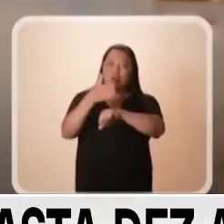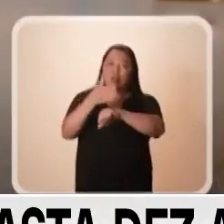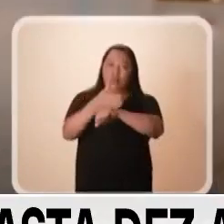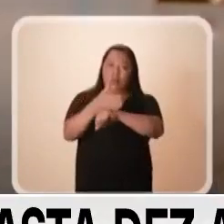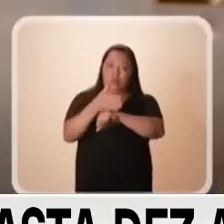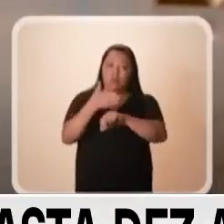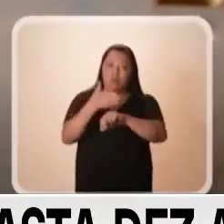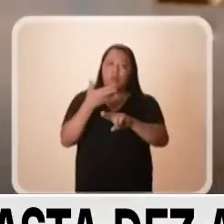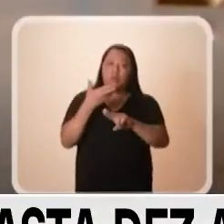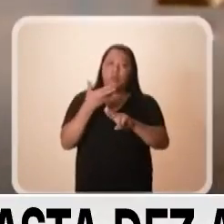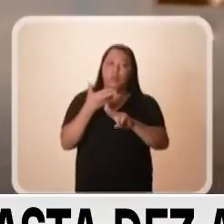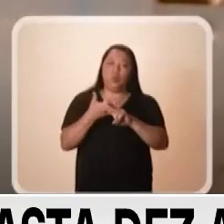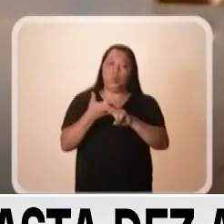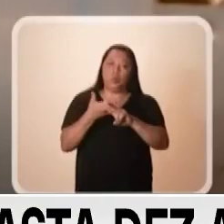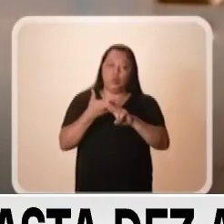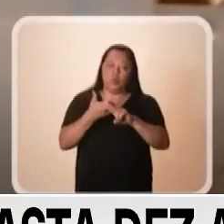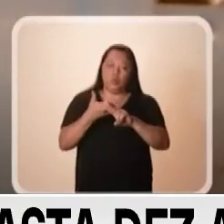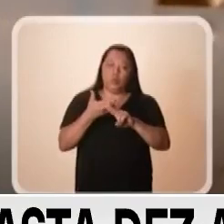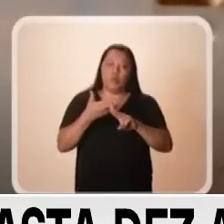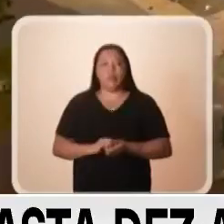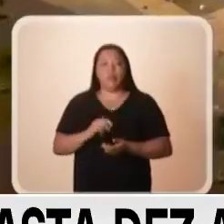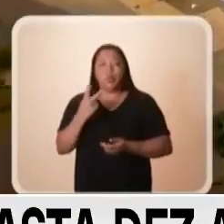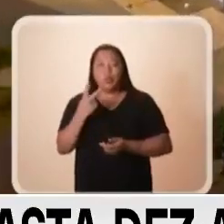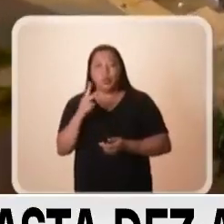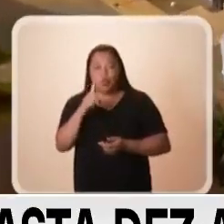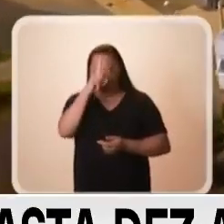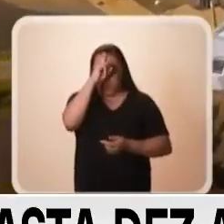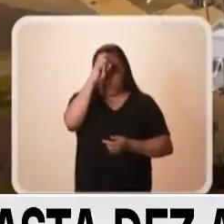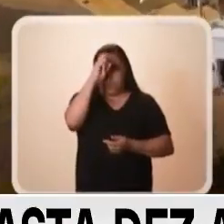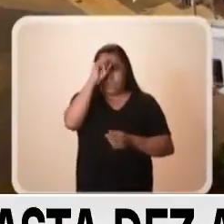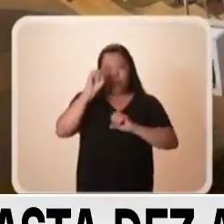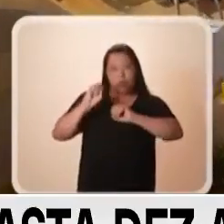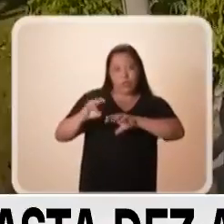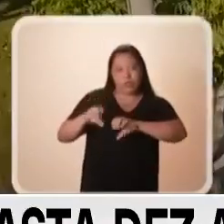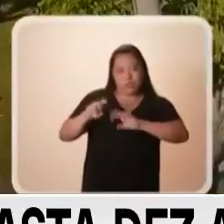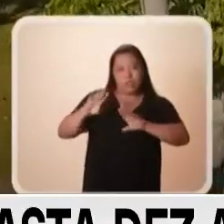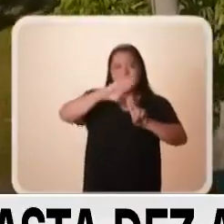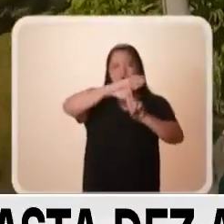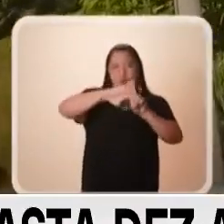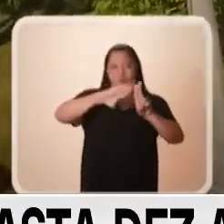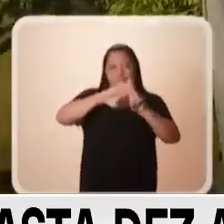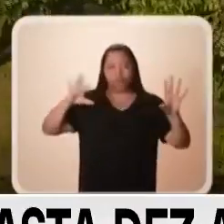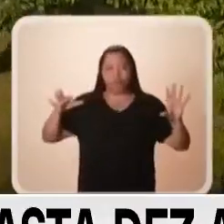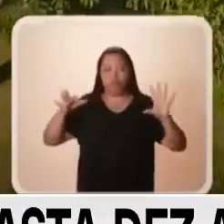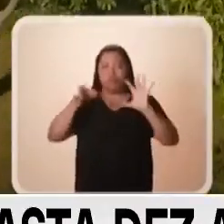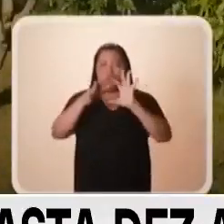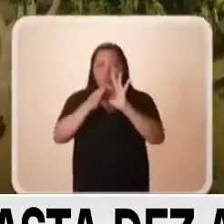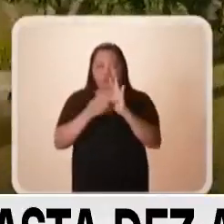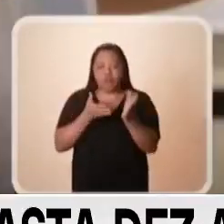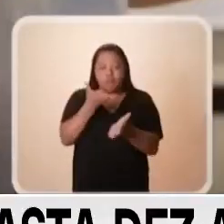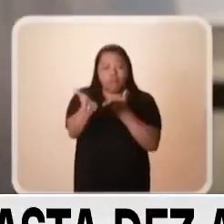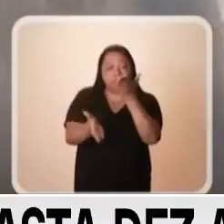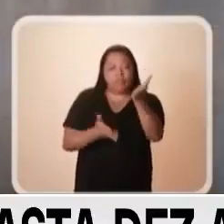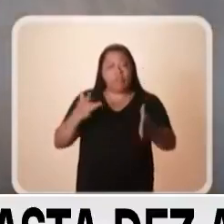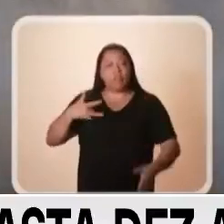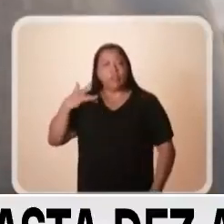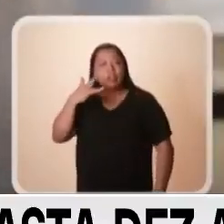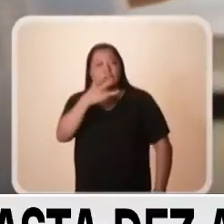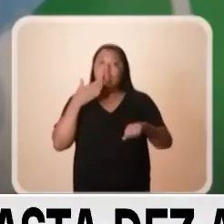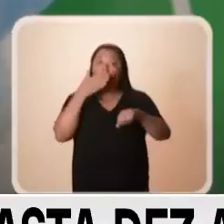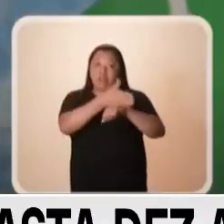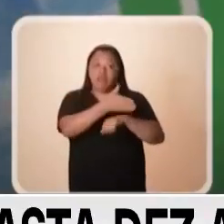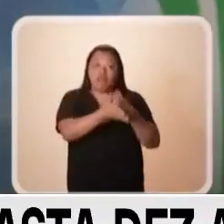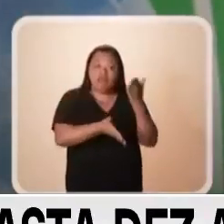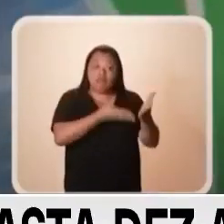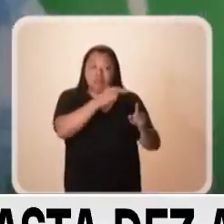os envolvidos especialmente o em casos de se apurar que há alguns alunos que não cometeram esse tipo de